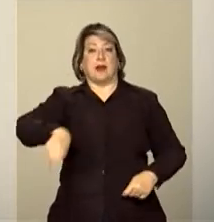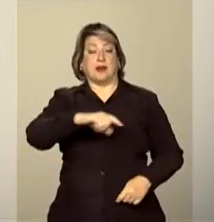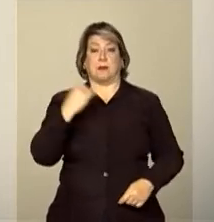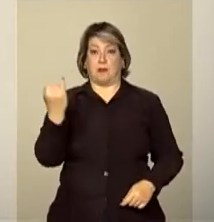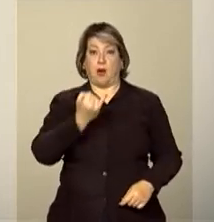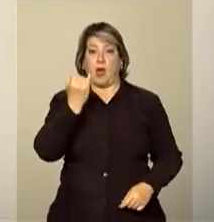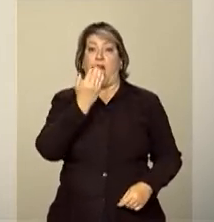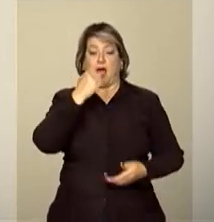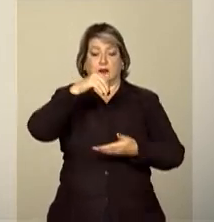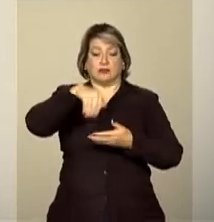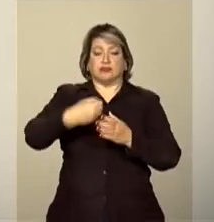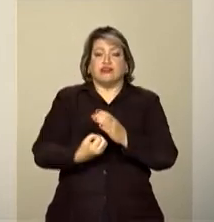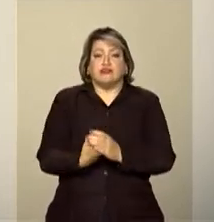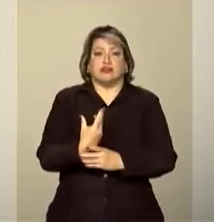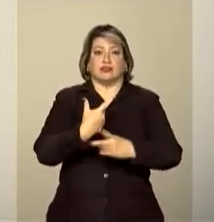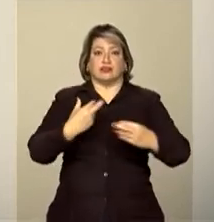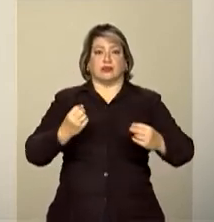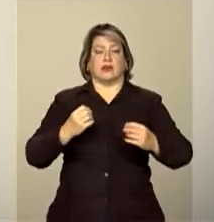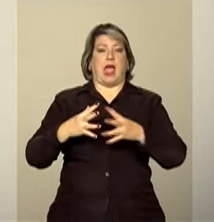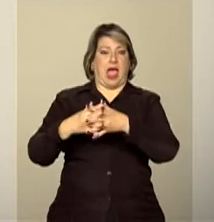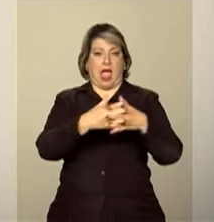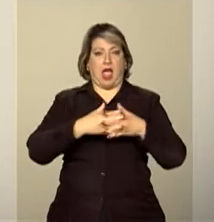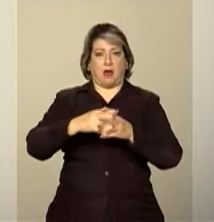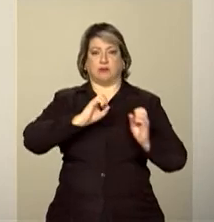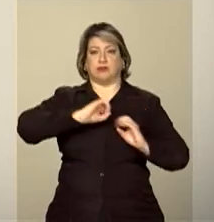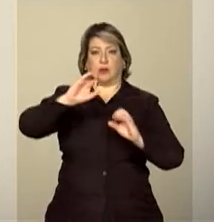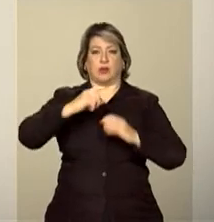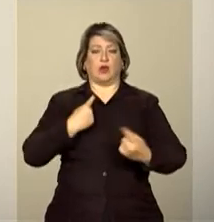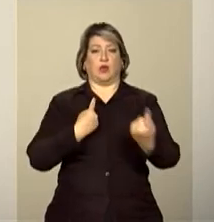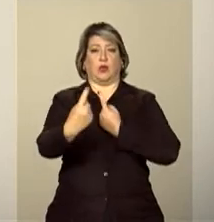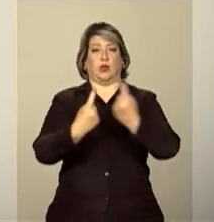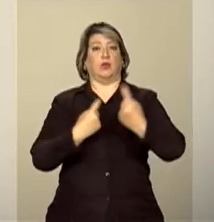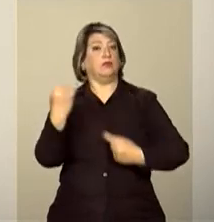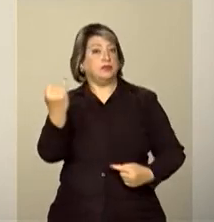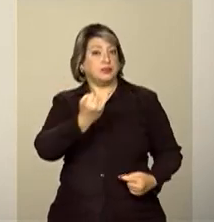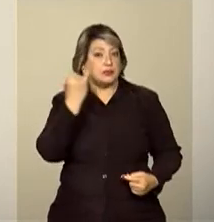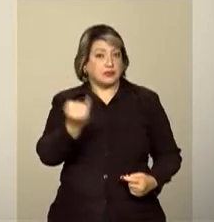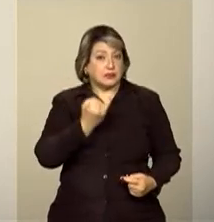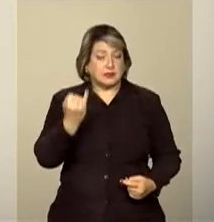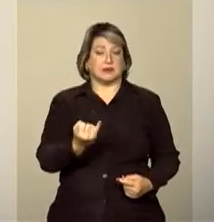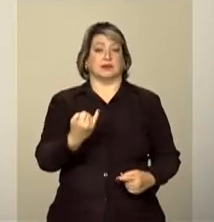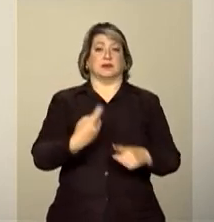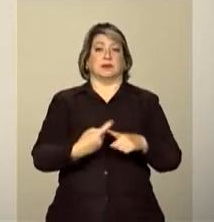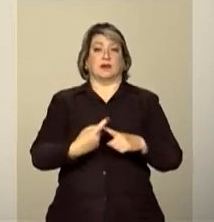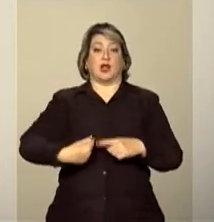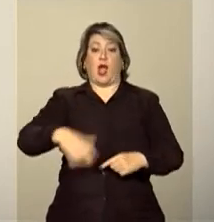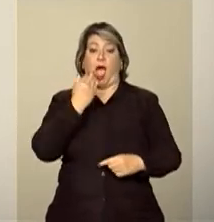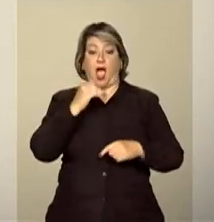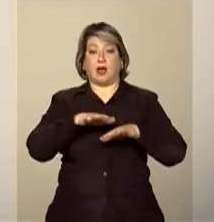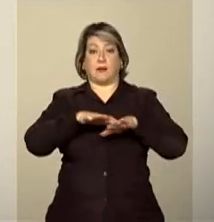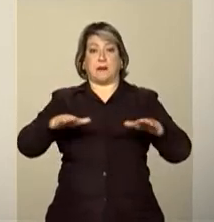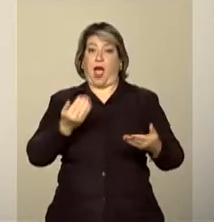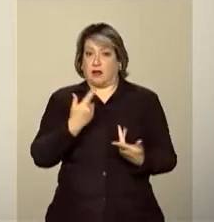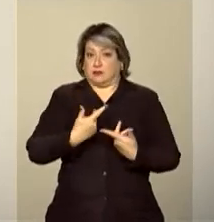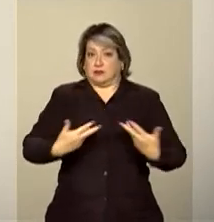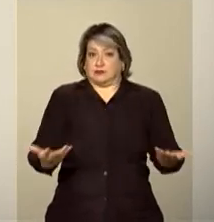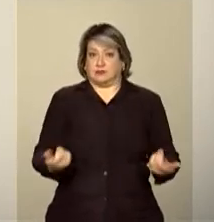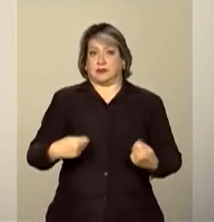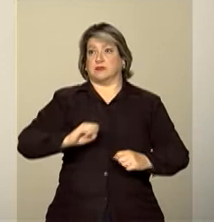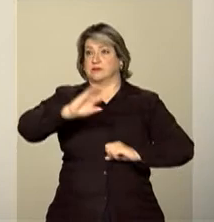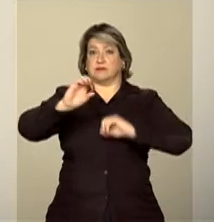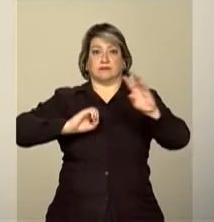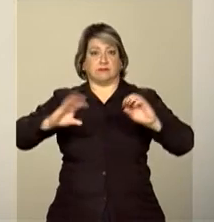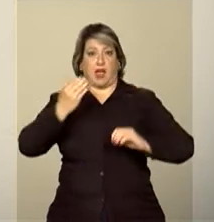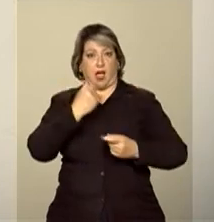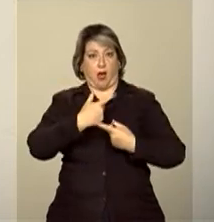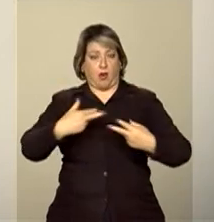da Agricultura Familiar brasileira e da agricultura comercial passa aquilo que está na nossa mesa Além disso